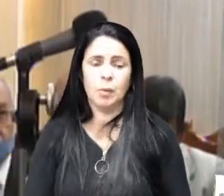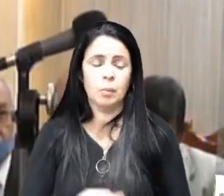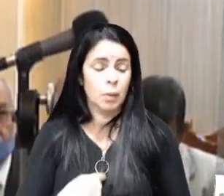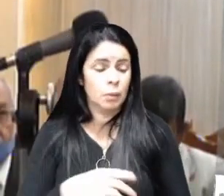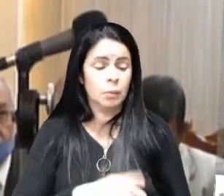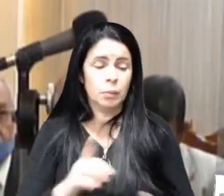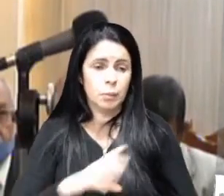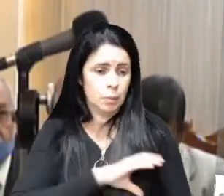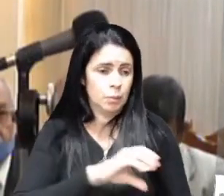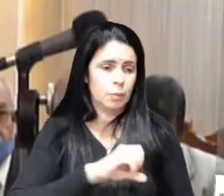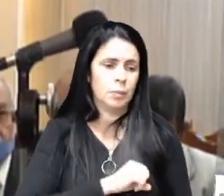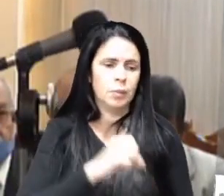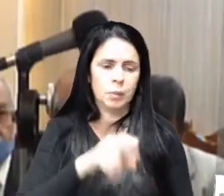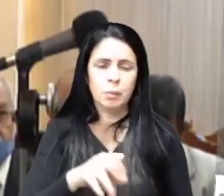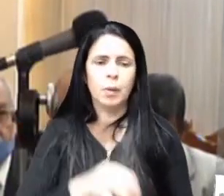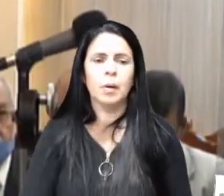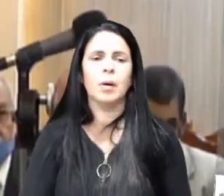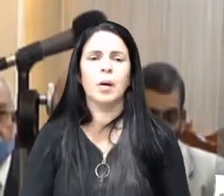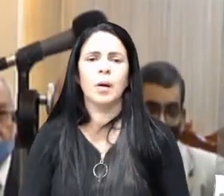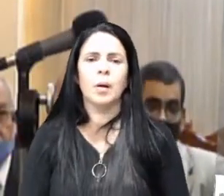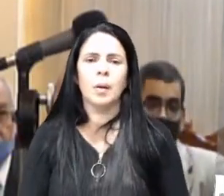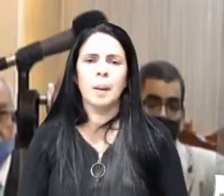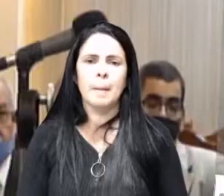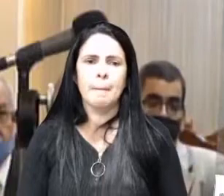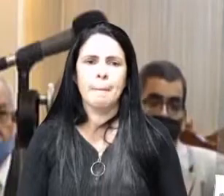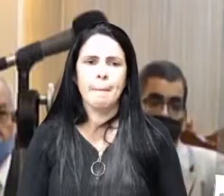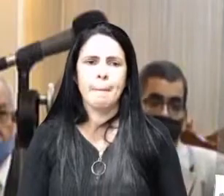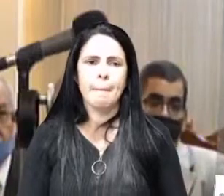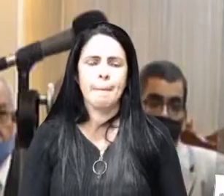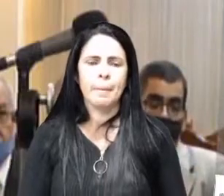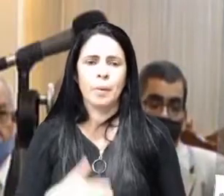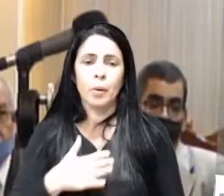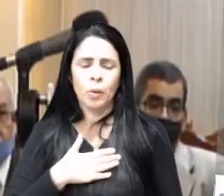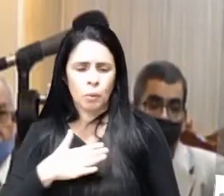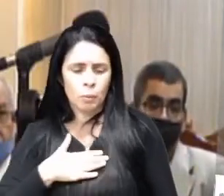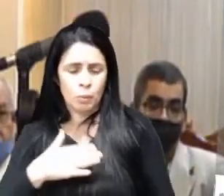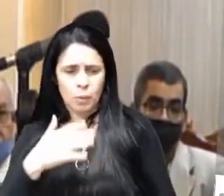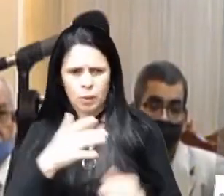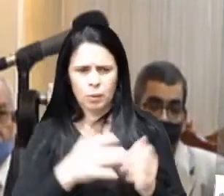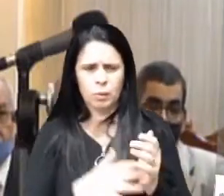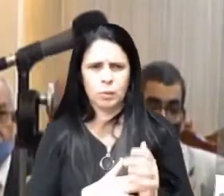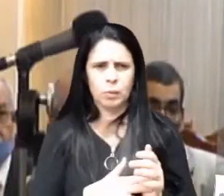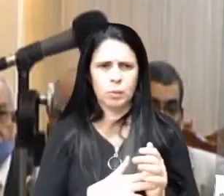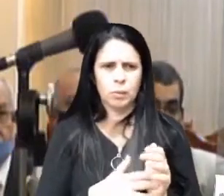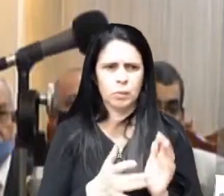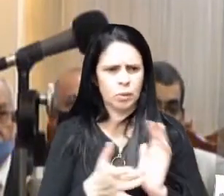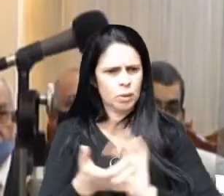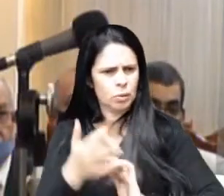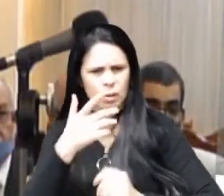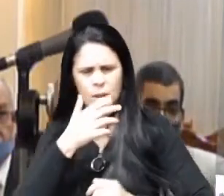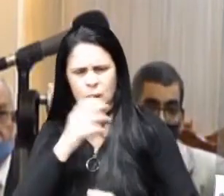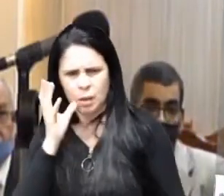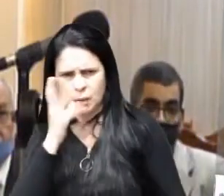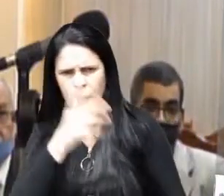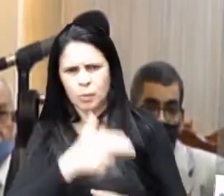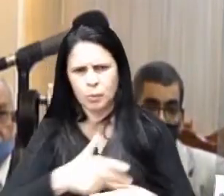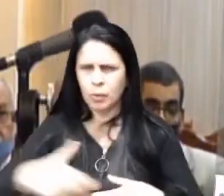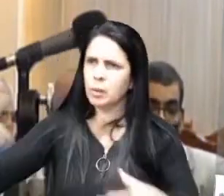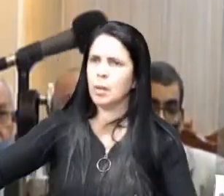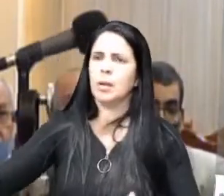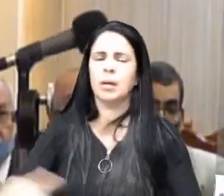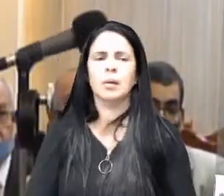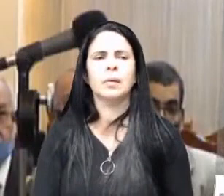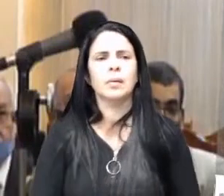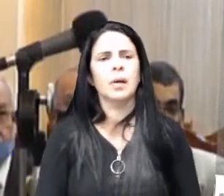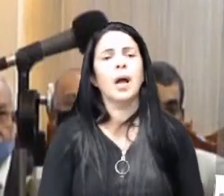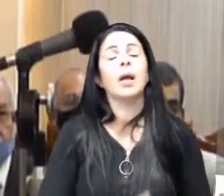meu Senhor tarda em vir, começou a espancar os criados e as criadas, e a comer e a beber, isso aí é farra,